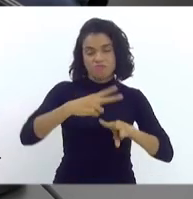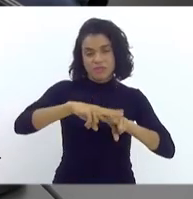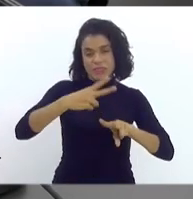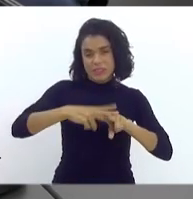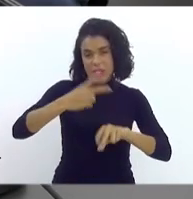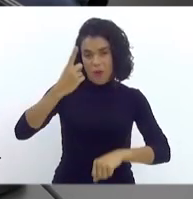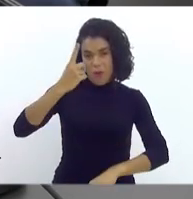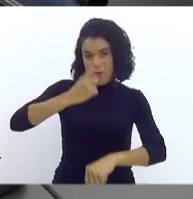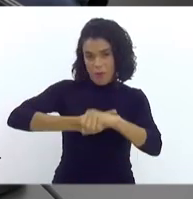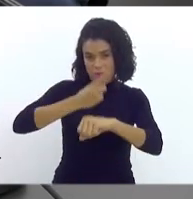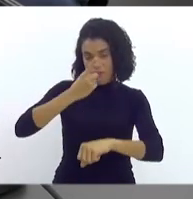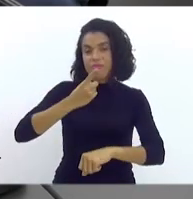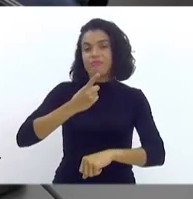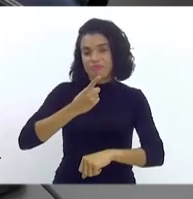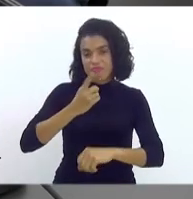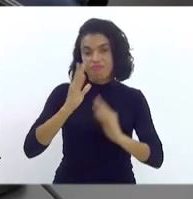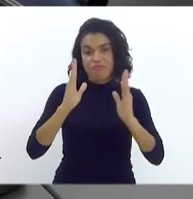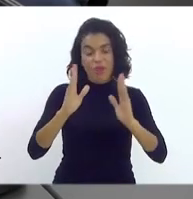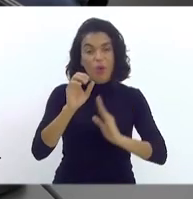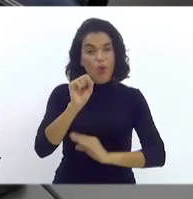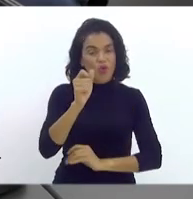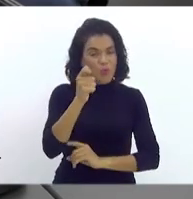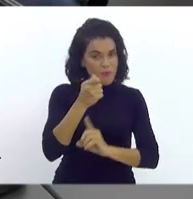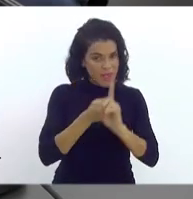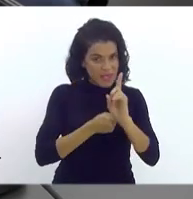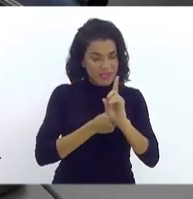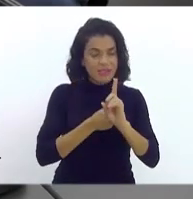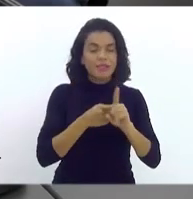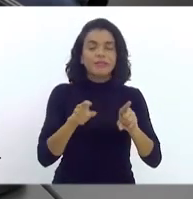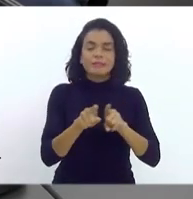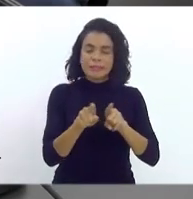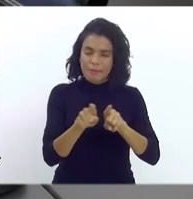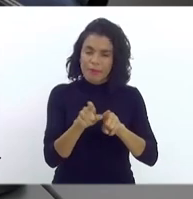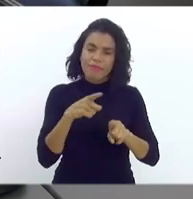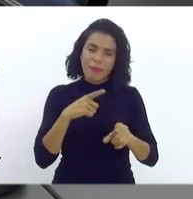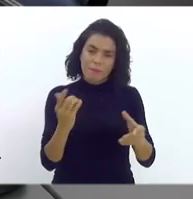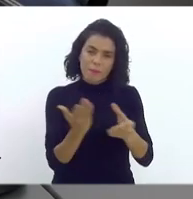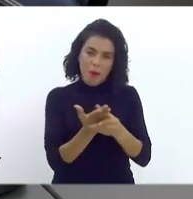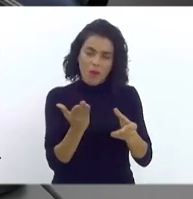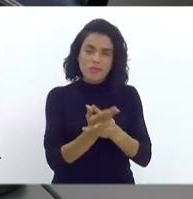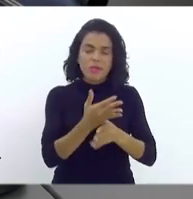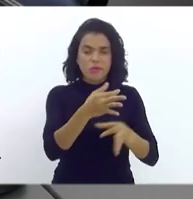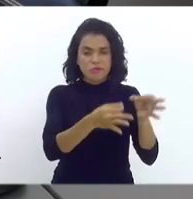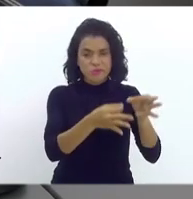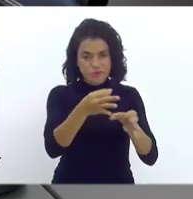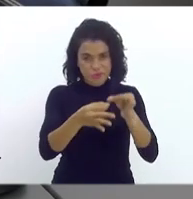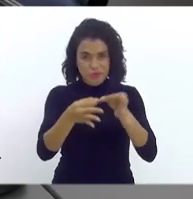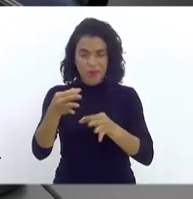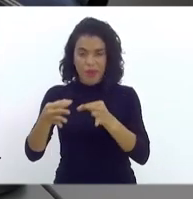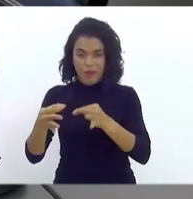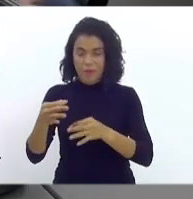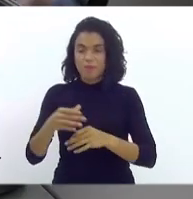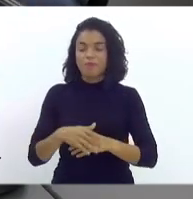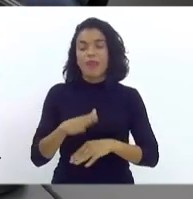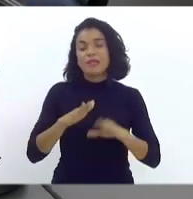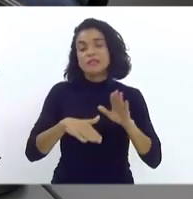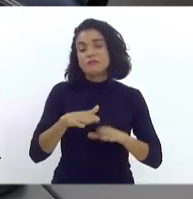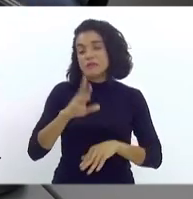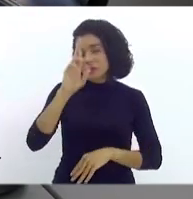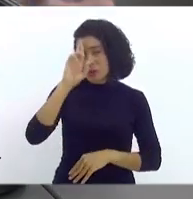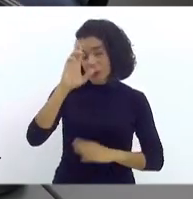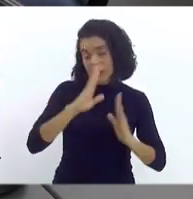em flagrante, né? E outros inquéritos também em andamento, porque, às vezes, o proprietário não